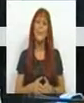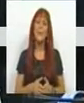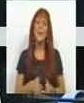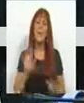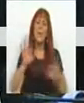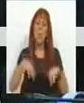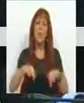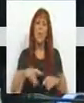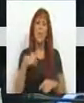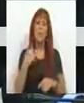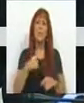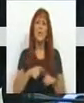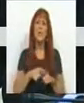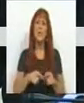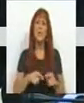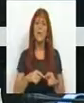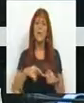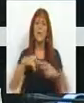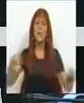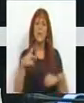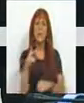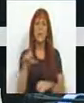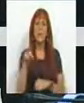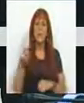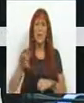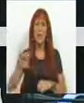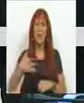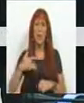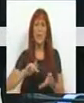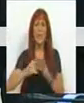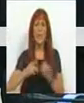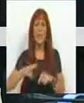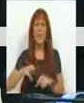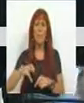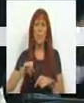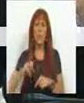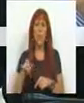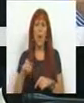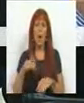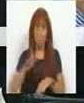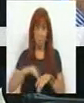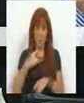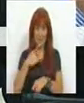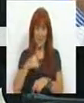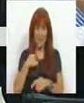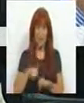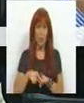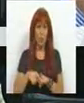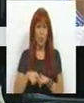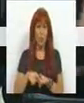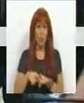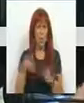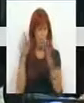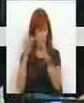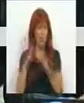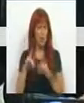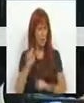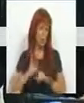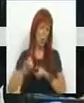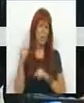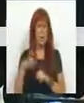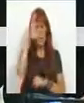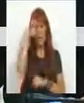Só para concluir, o Presidente da Assembleia Municipal de Vila do Conde, o Engenheiro Mário de Almeida, a propósito disto, afirmou que tem um contacto